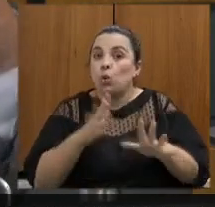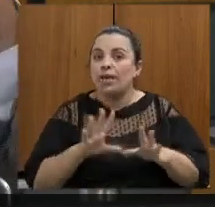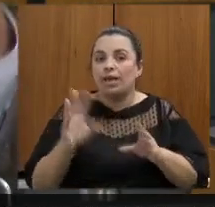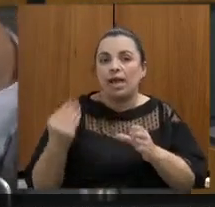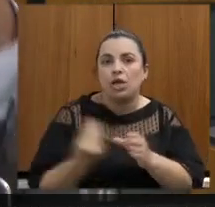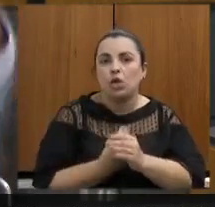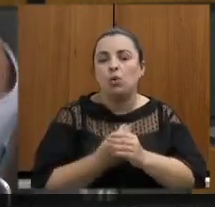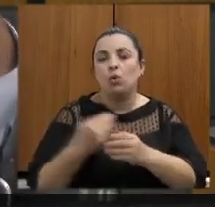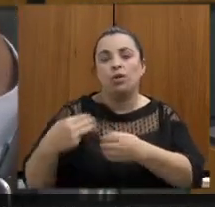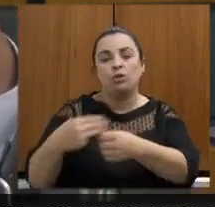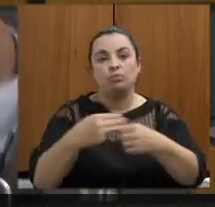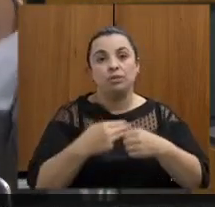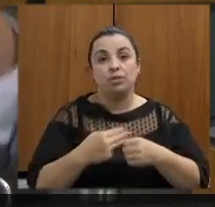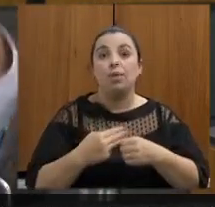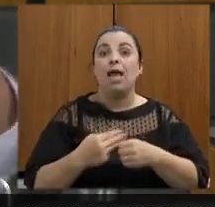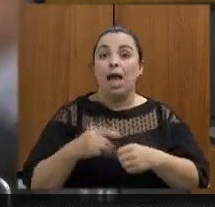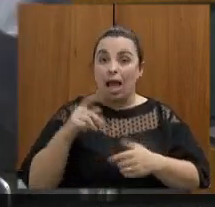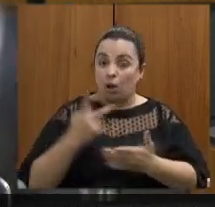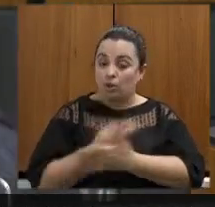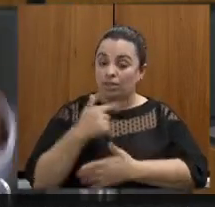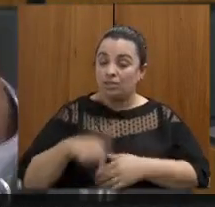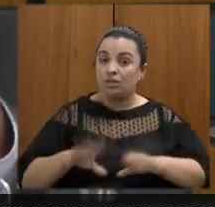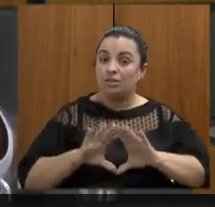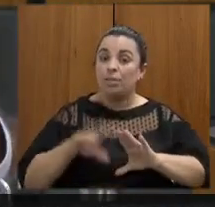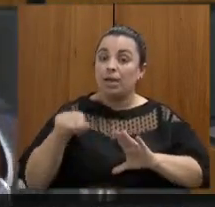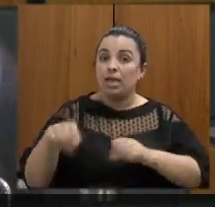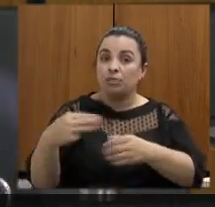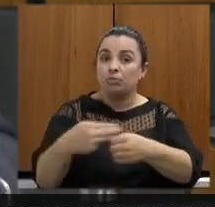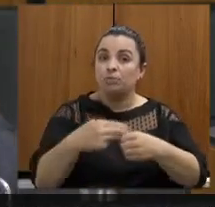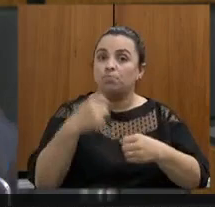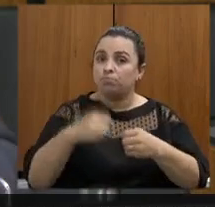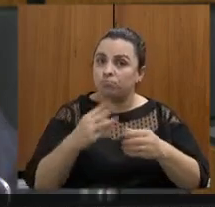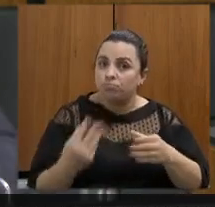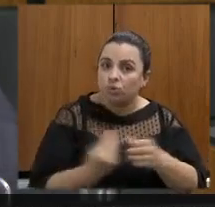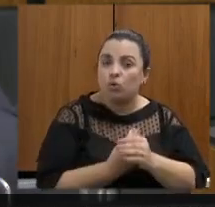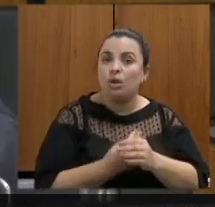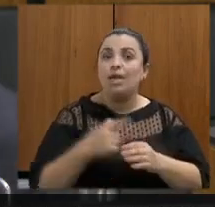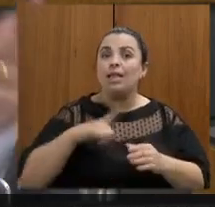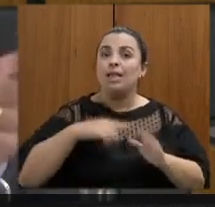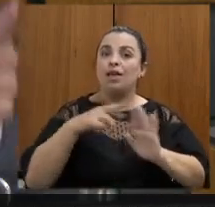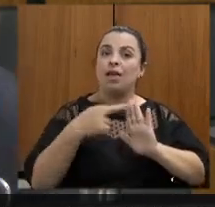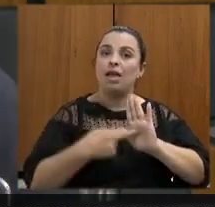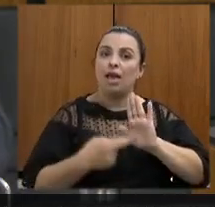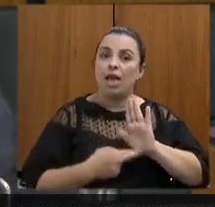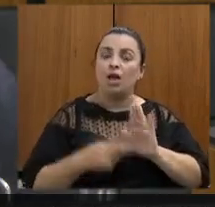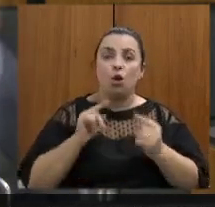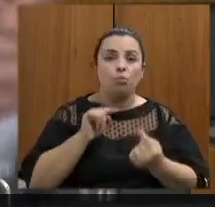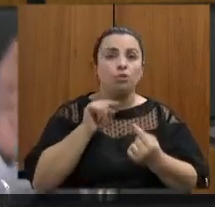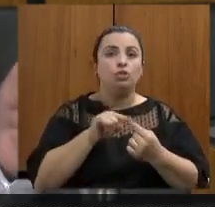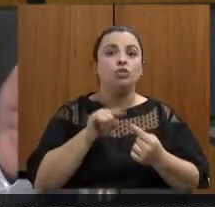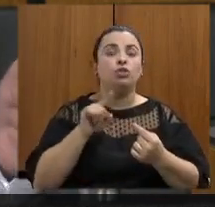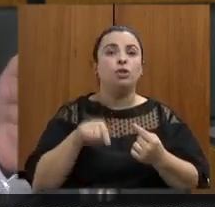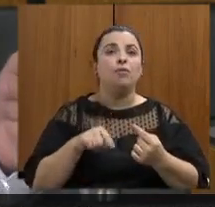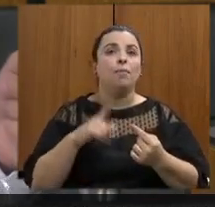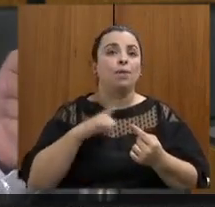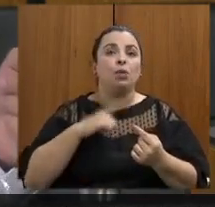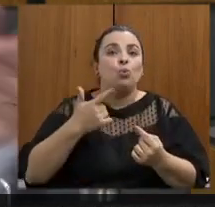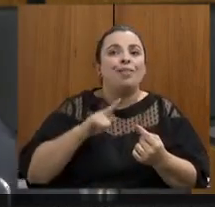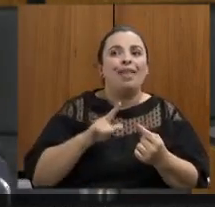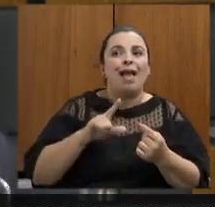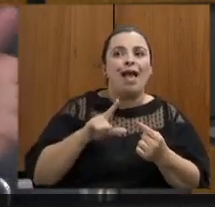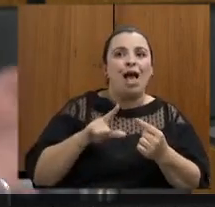aqui toda a disputa o debate que os municípios precisava ser incluídos e criar um critério objetivo para mim ver a emenda parlamentar para esse deputado para aquele